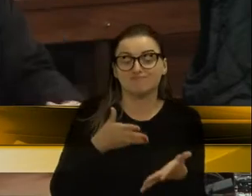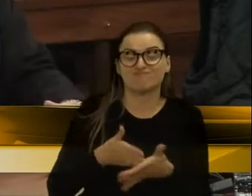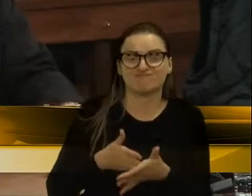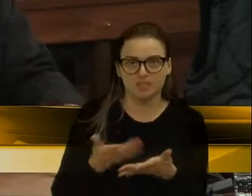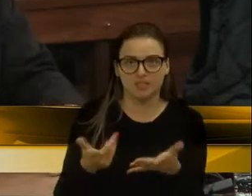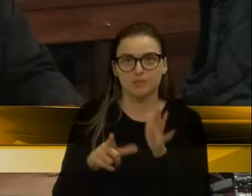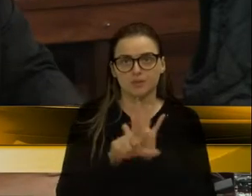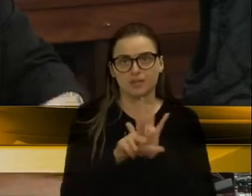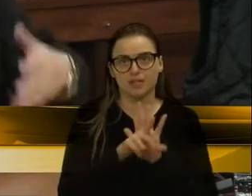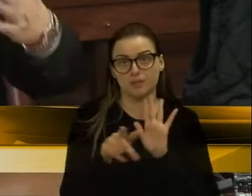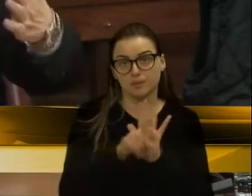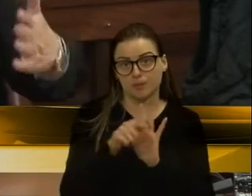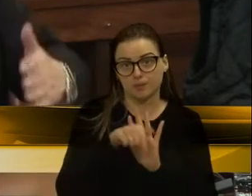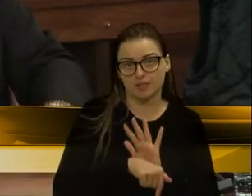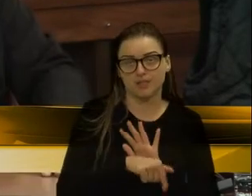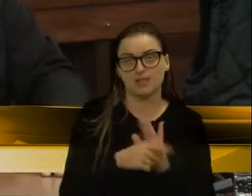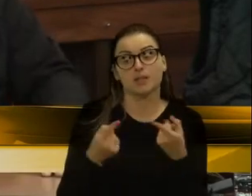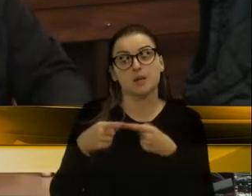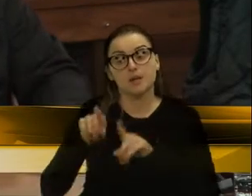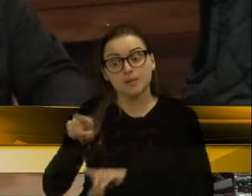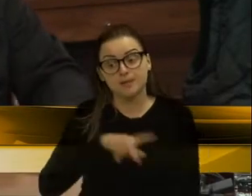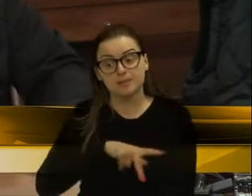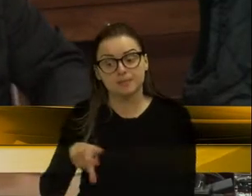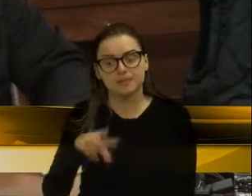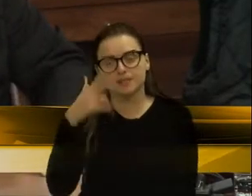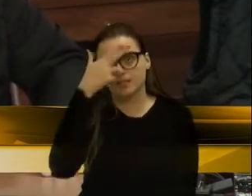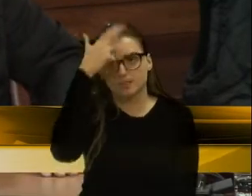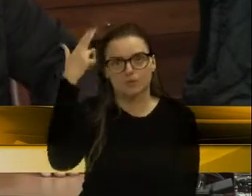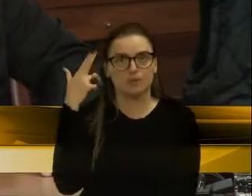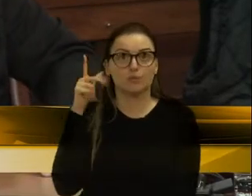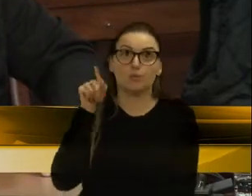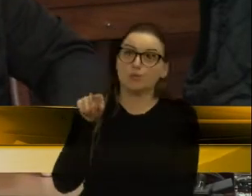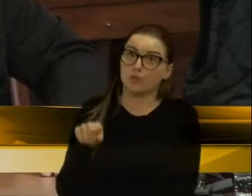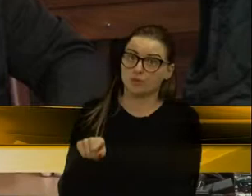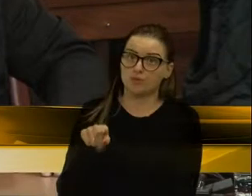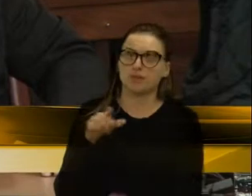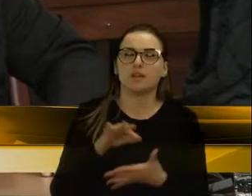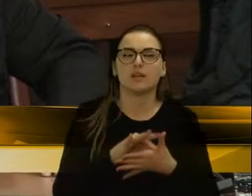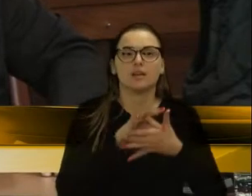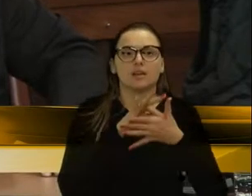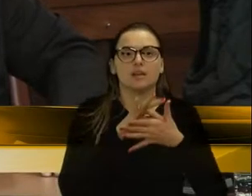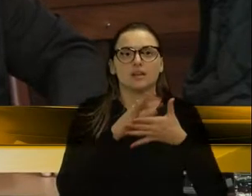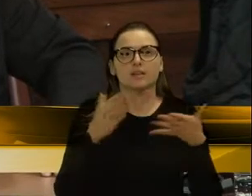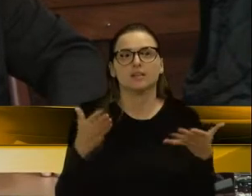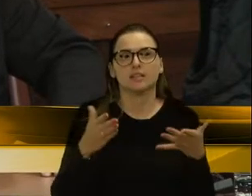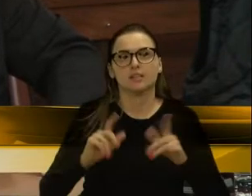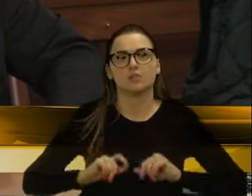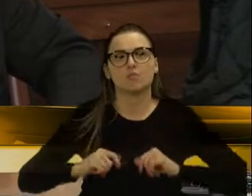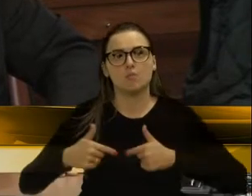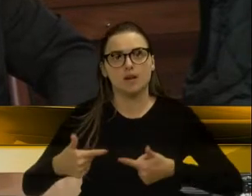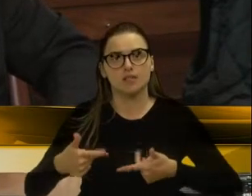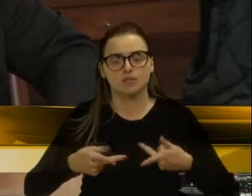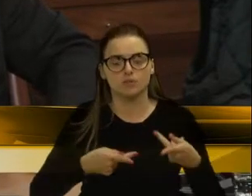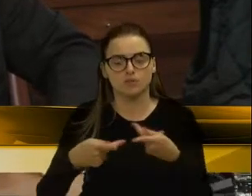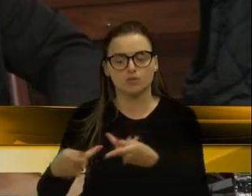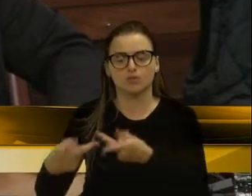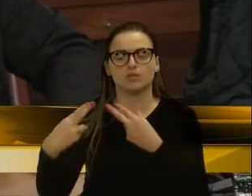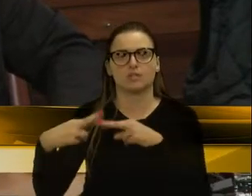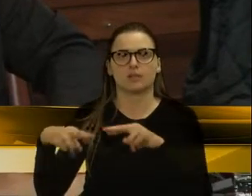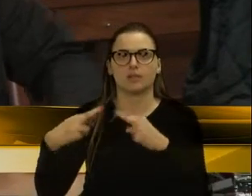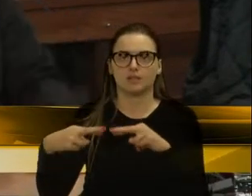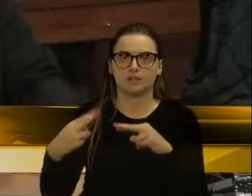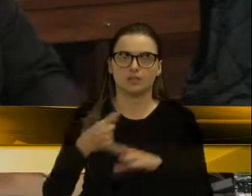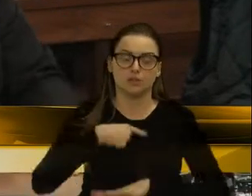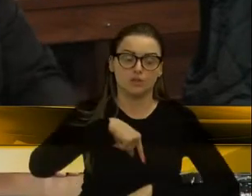aqui internamente quem sabe presidente que a china mostre iria libéria e uma ação neste ano a partir da perda da